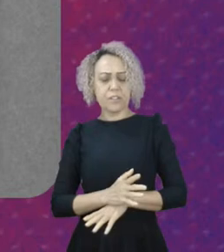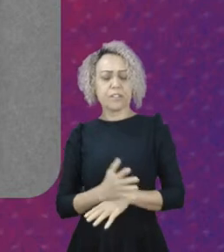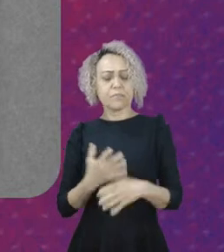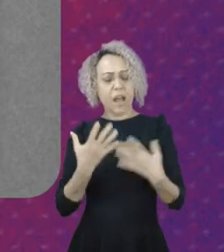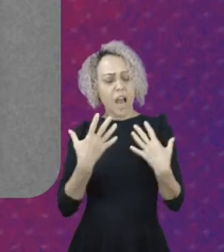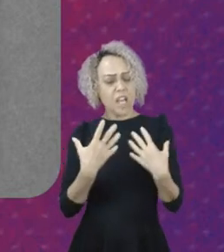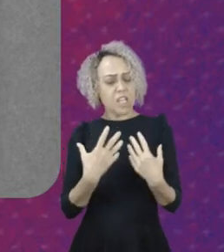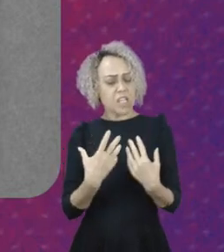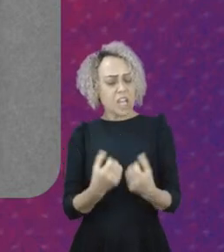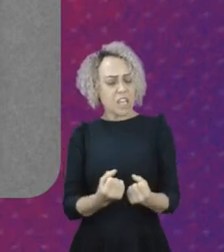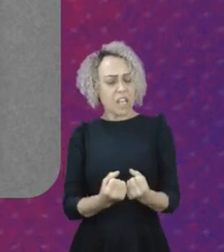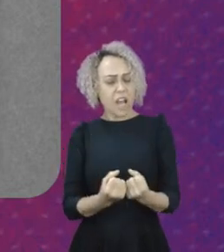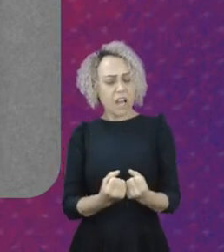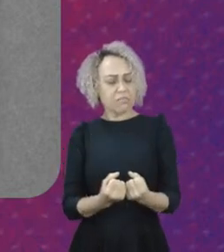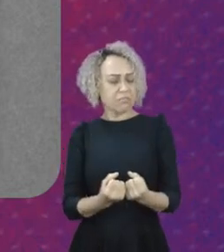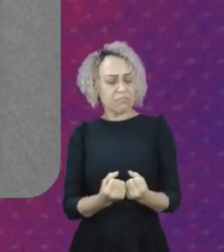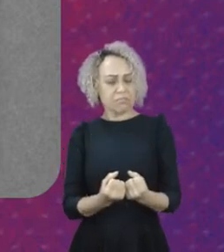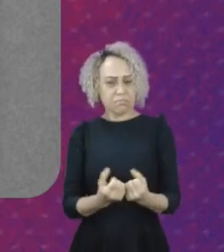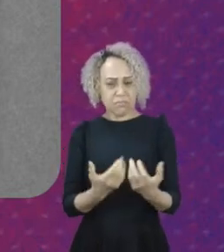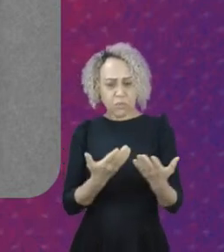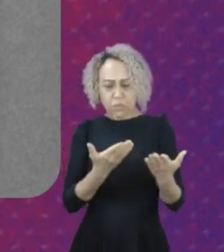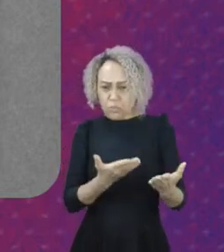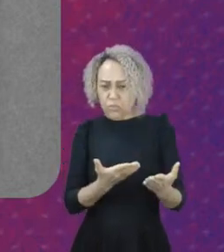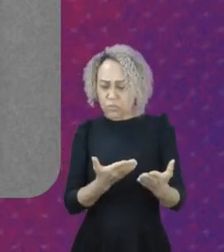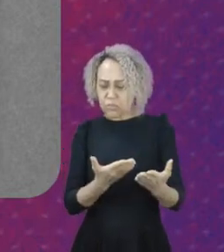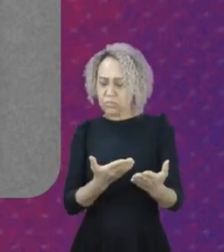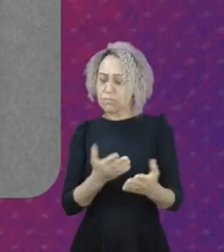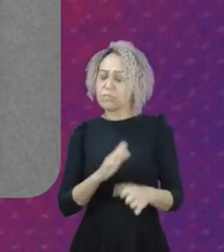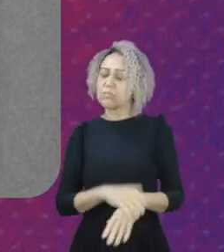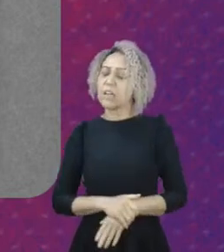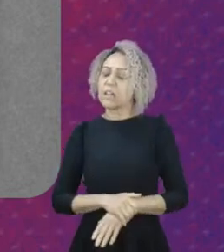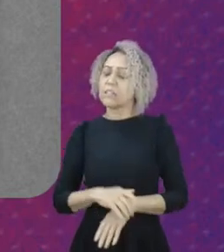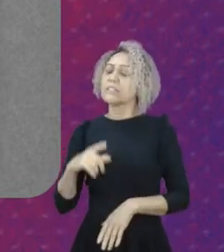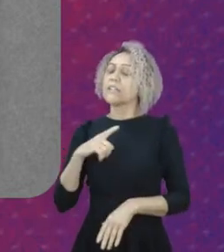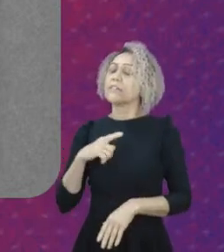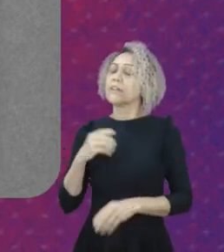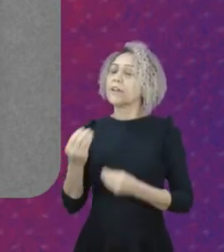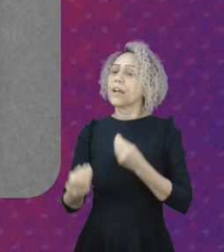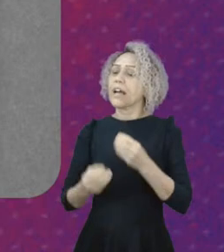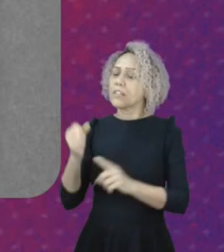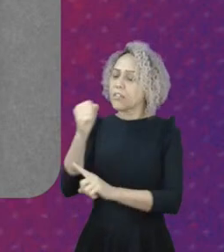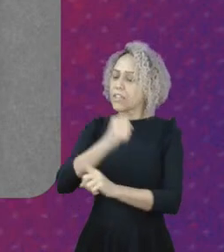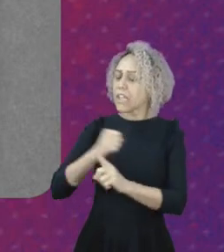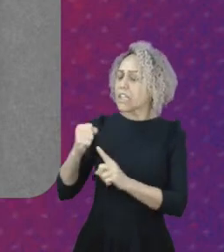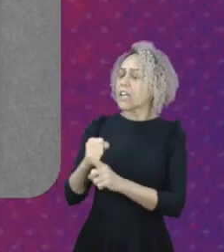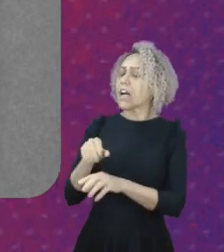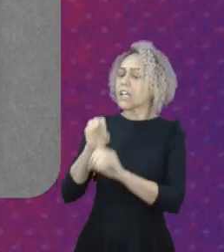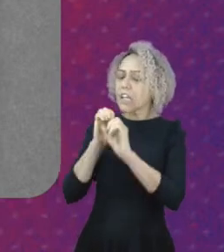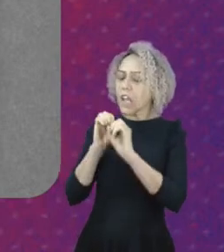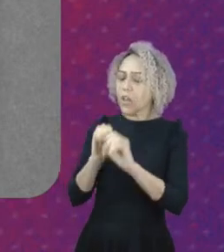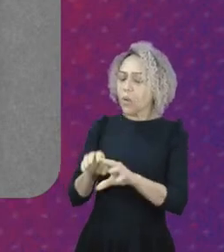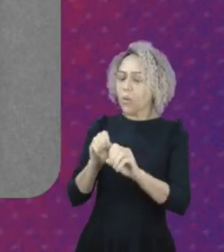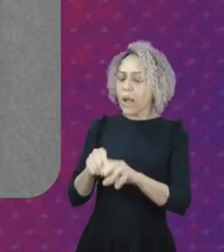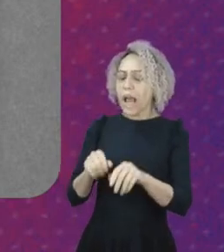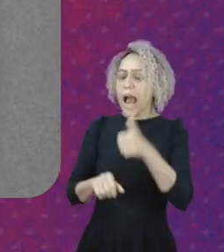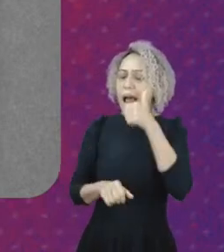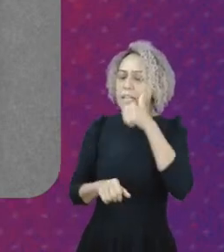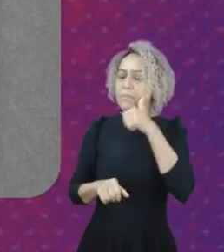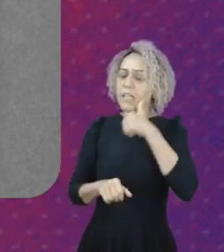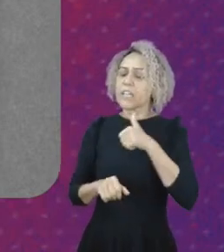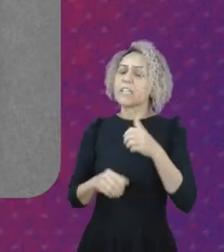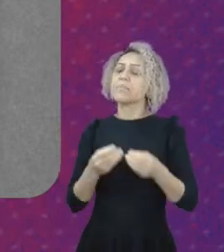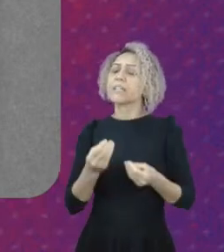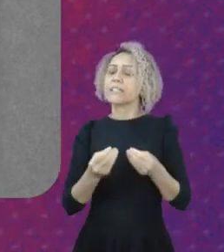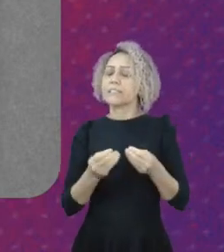meninas, elas tenham um determinado padrão de comportamento, né? Ela dita esse comportamento, ela estimula,